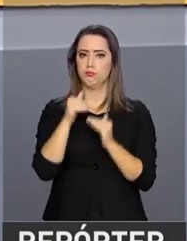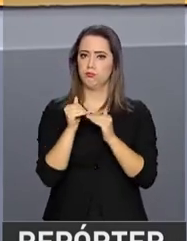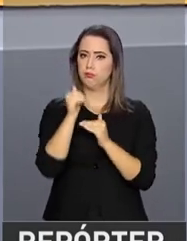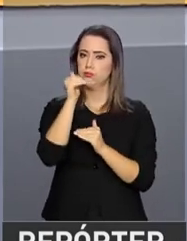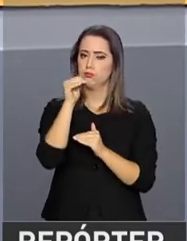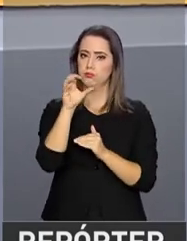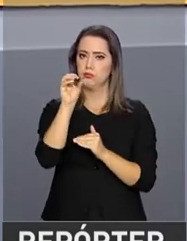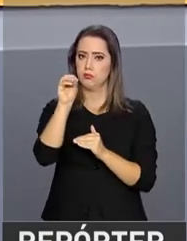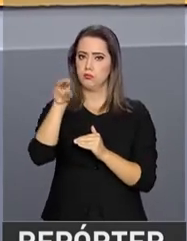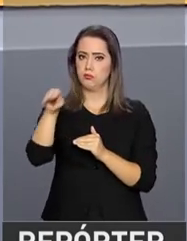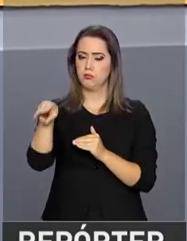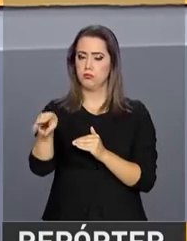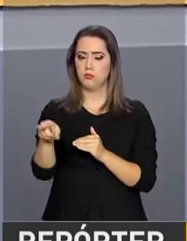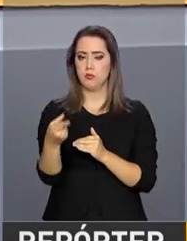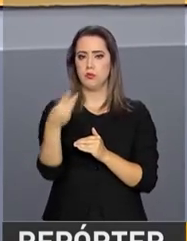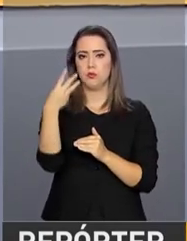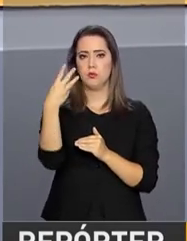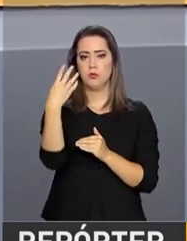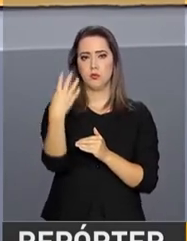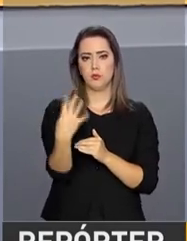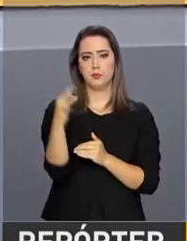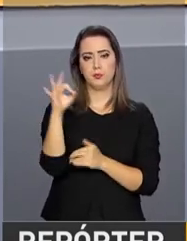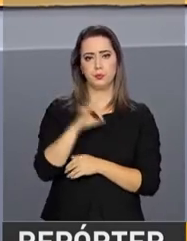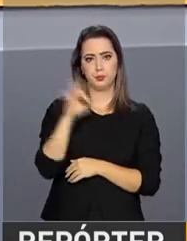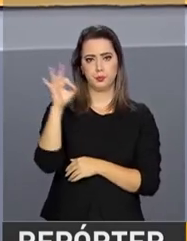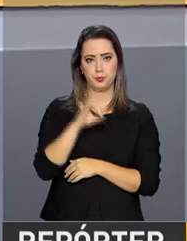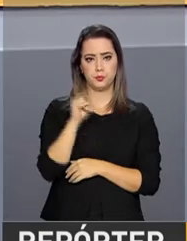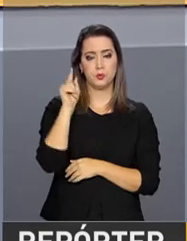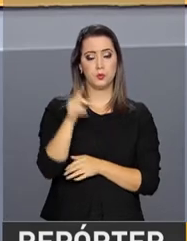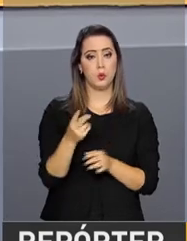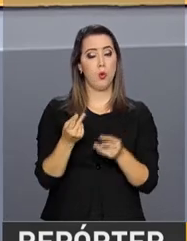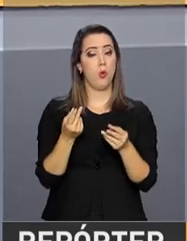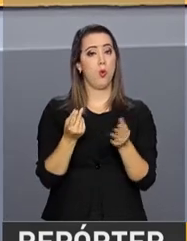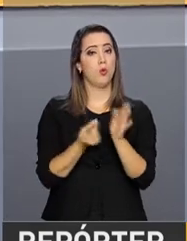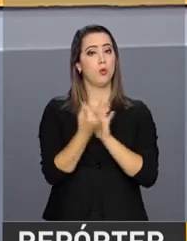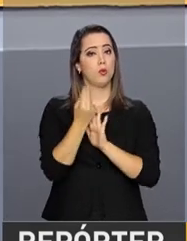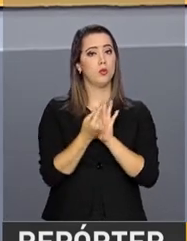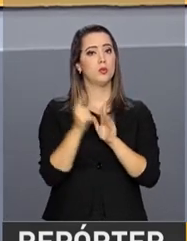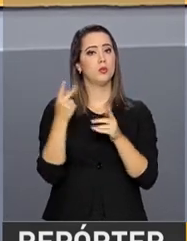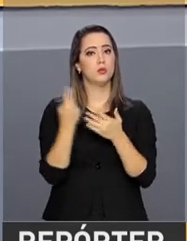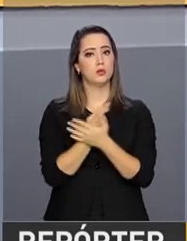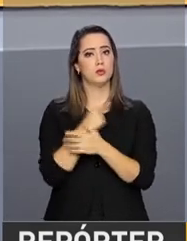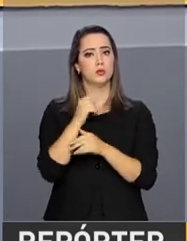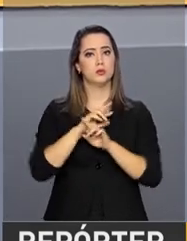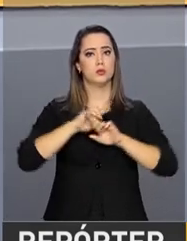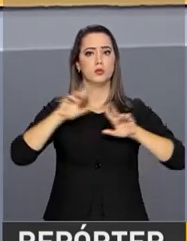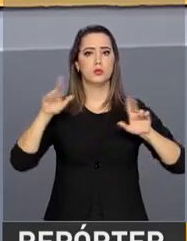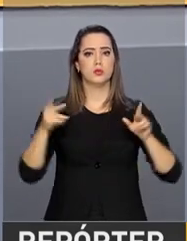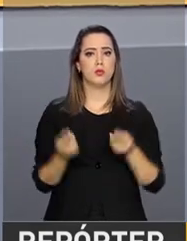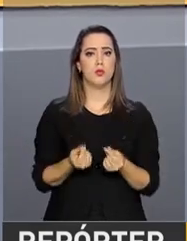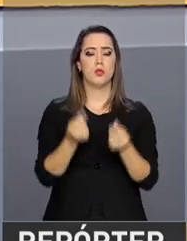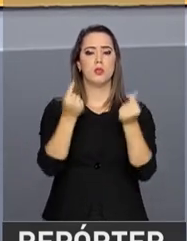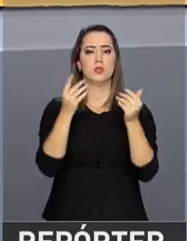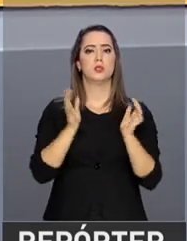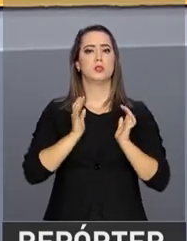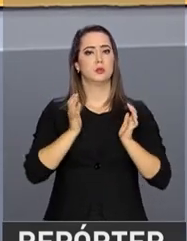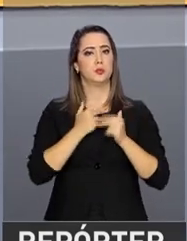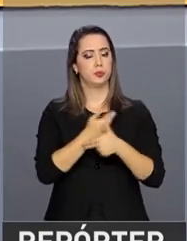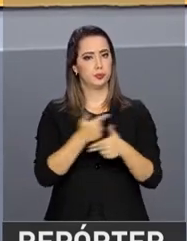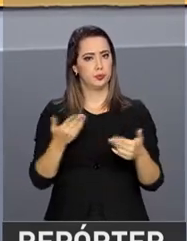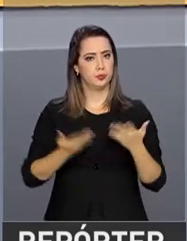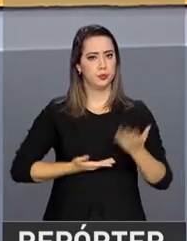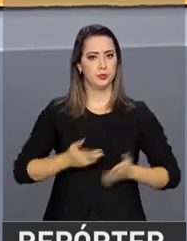apontou variação de 0,34 por cento o cálculo é feito com base nas variações de preços de bens e serviços